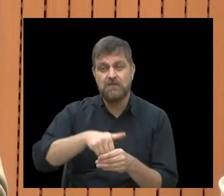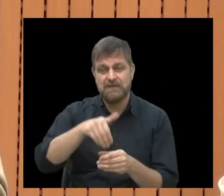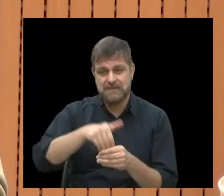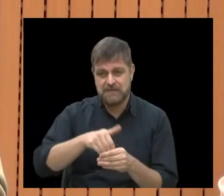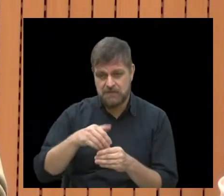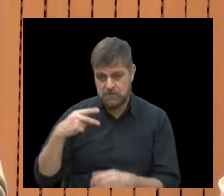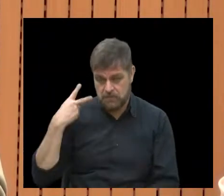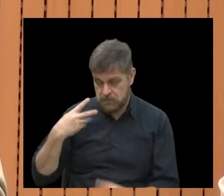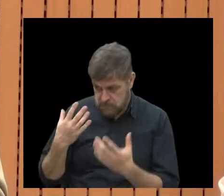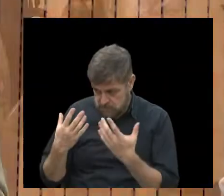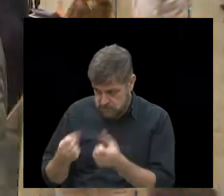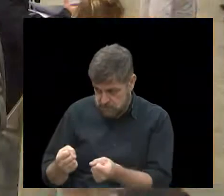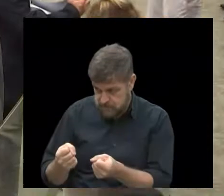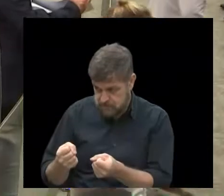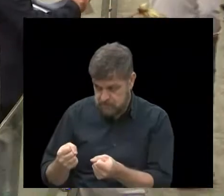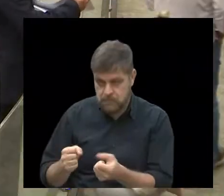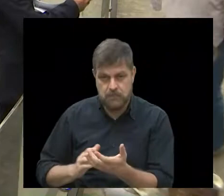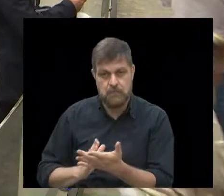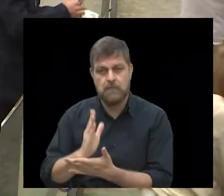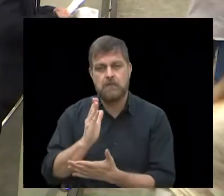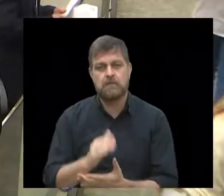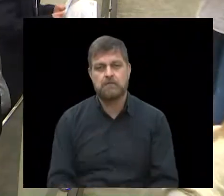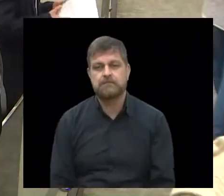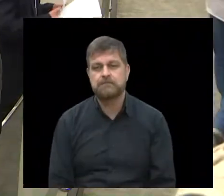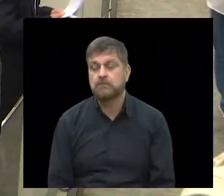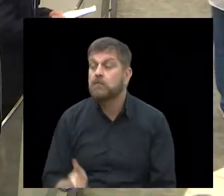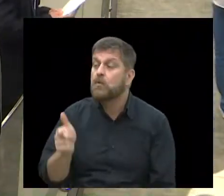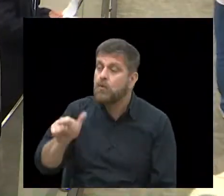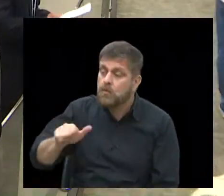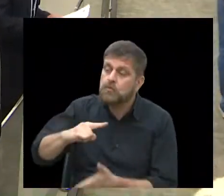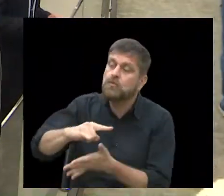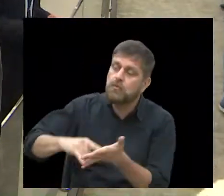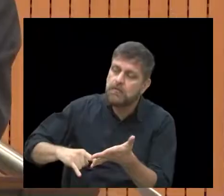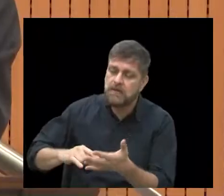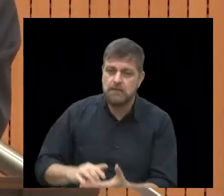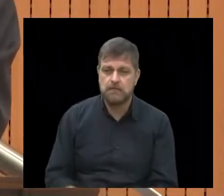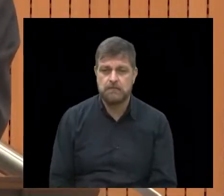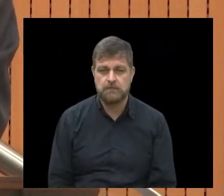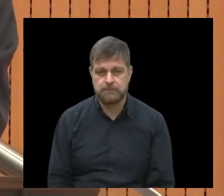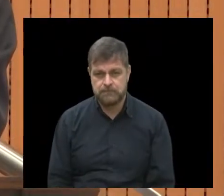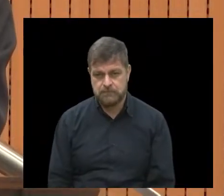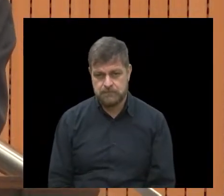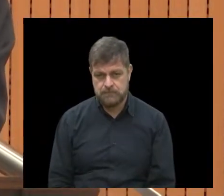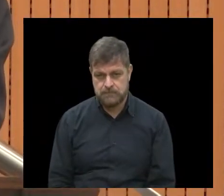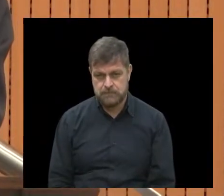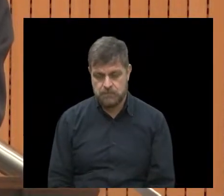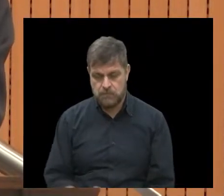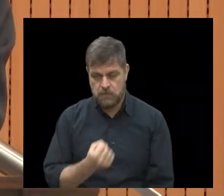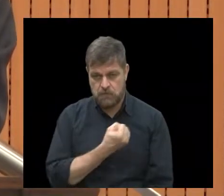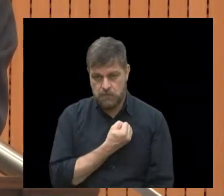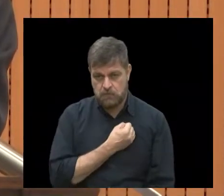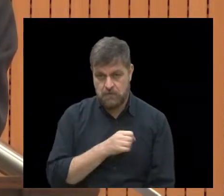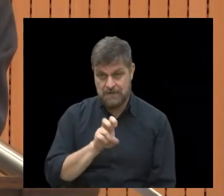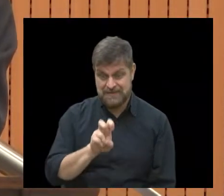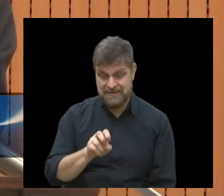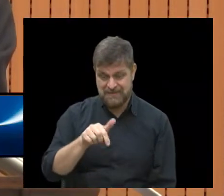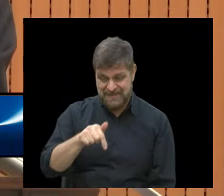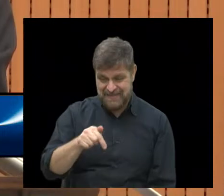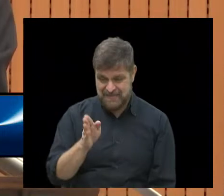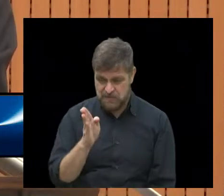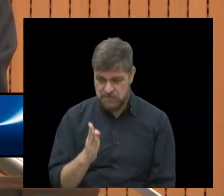votação. Favoráveis permaneçam como estão. Aprovado. Próxima moção, vereador Carmo Luiz. Senhor presidente, moção número